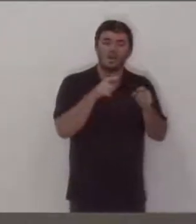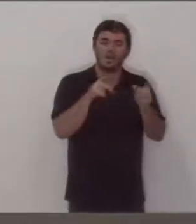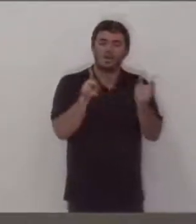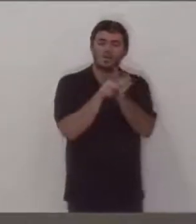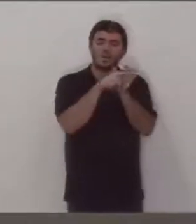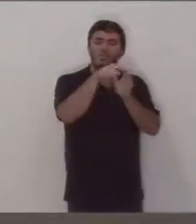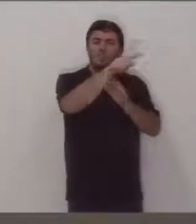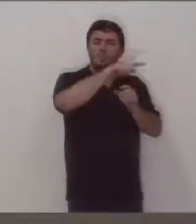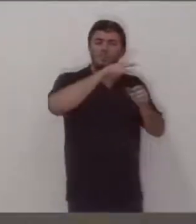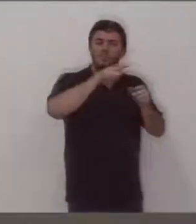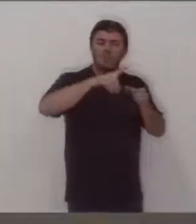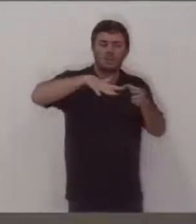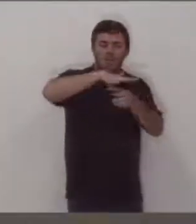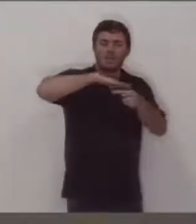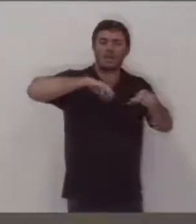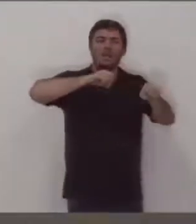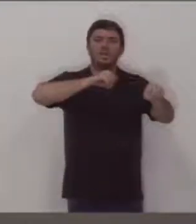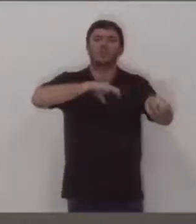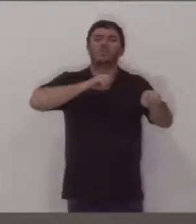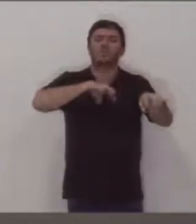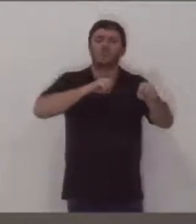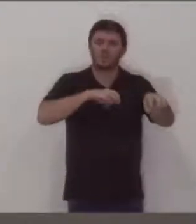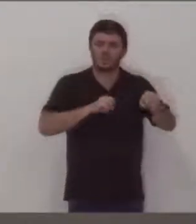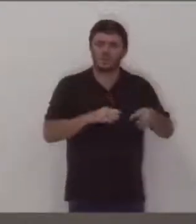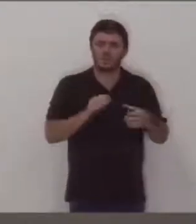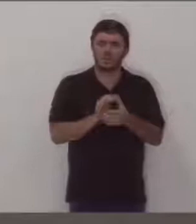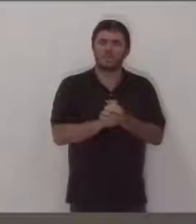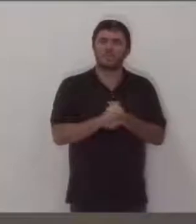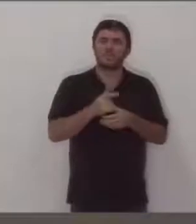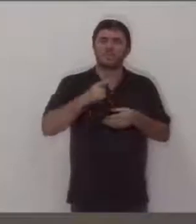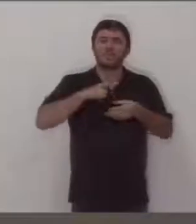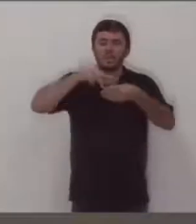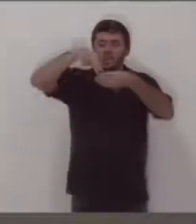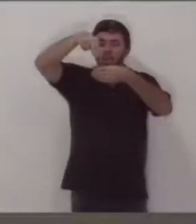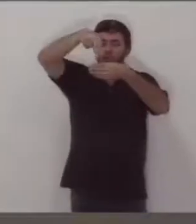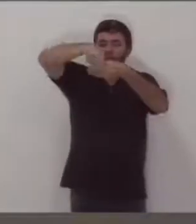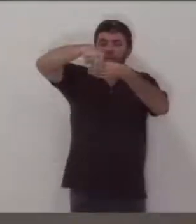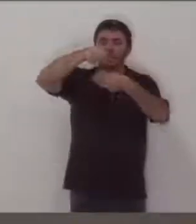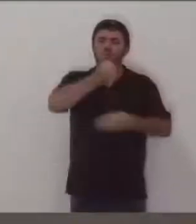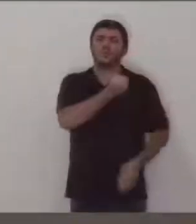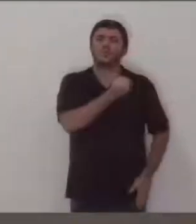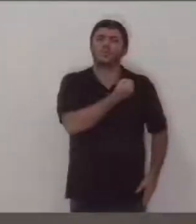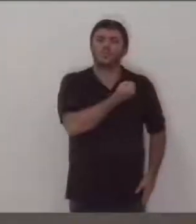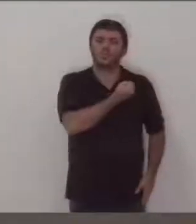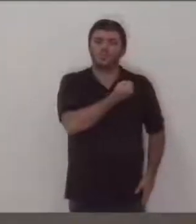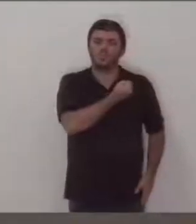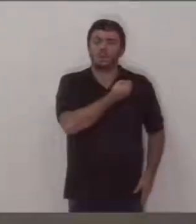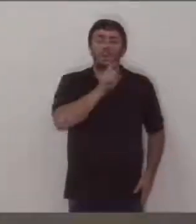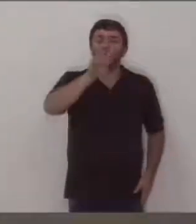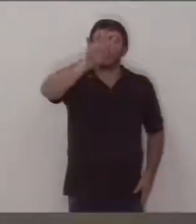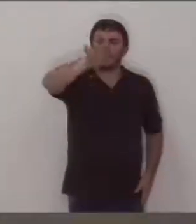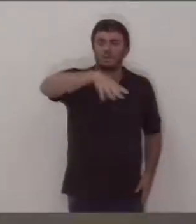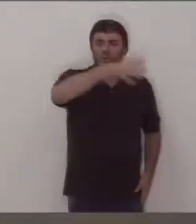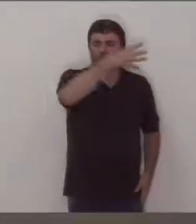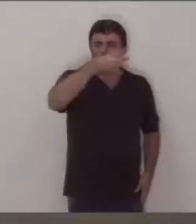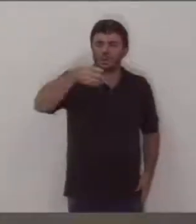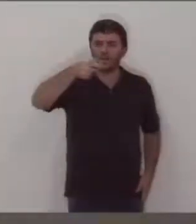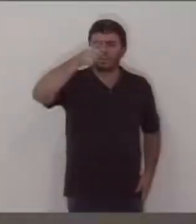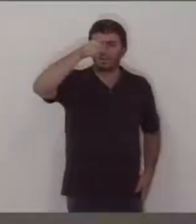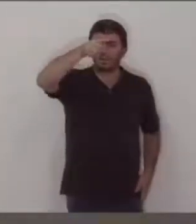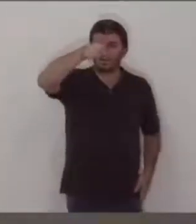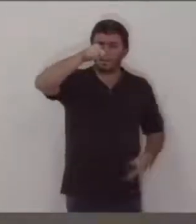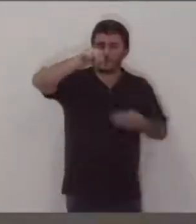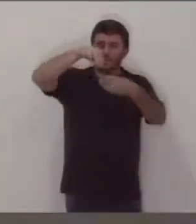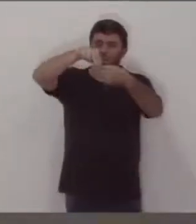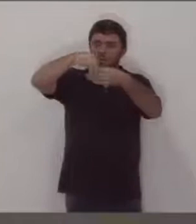questão de pesquisar. Então, o anexo 7, a tabela 7 do anexo 3, ele tinha